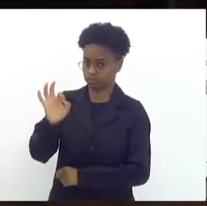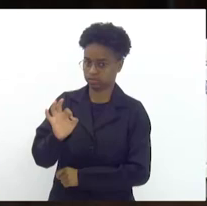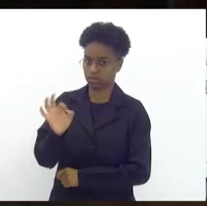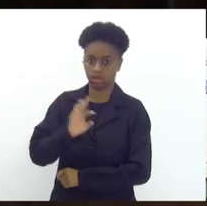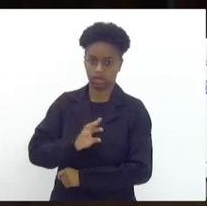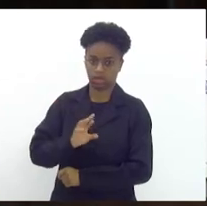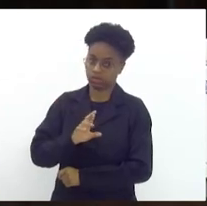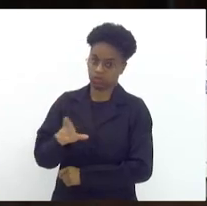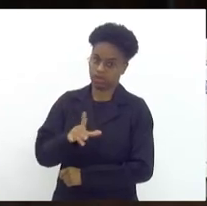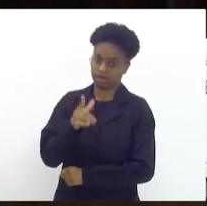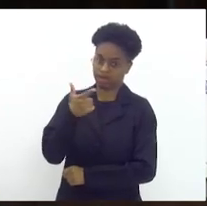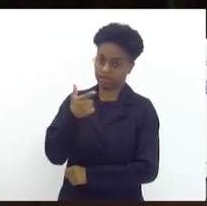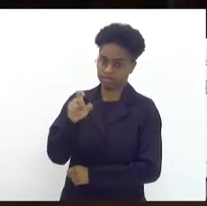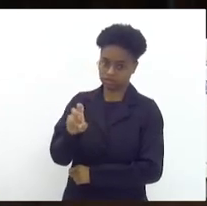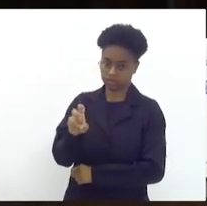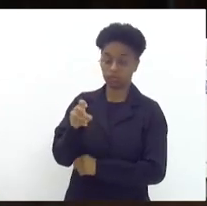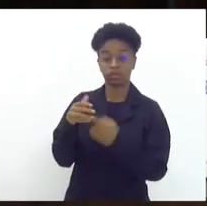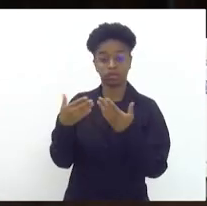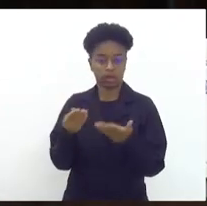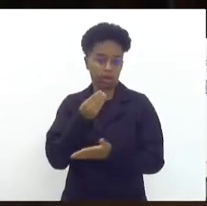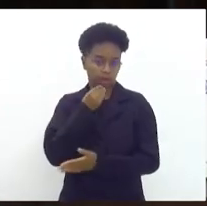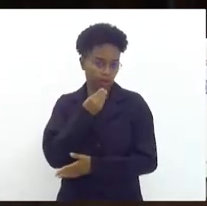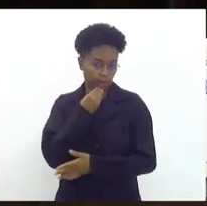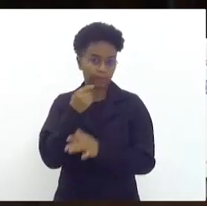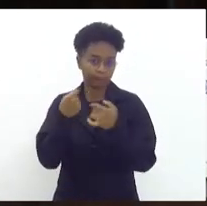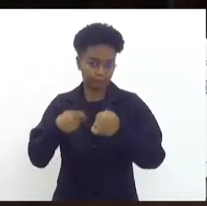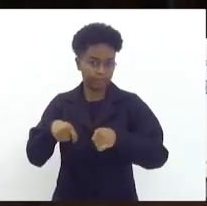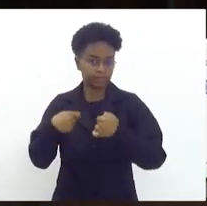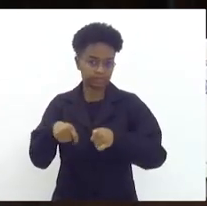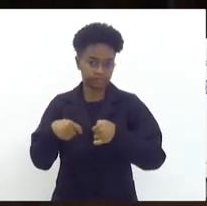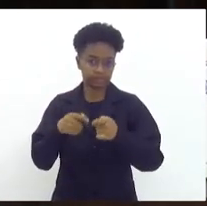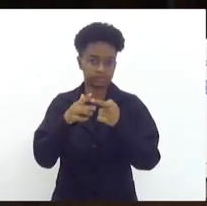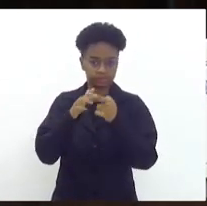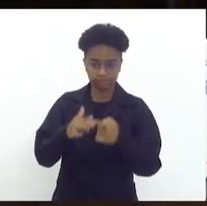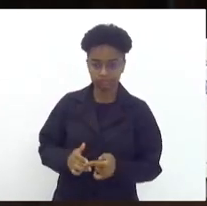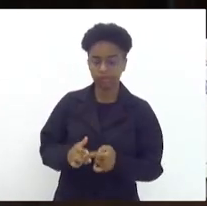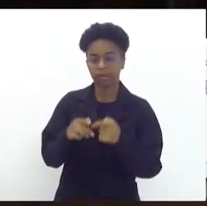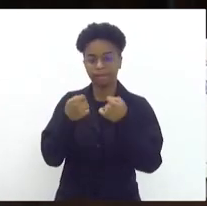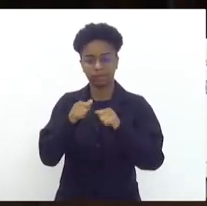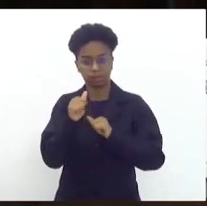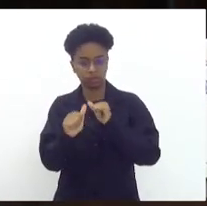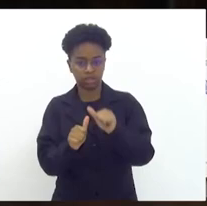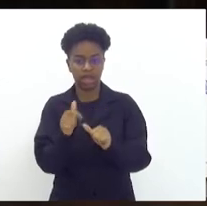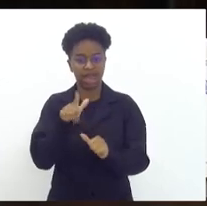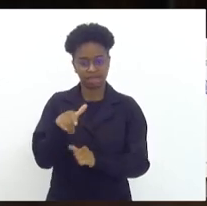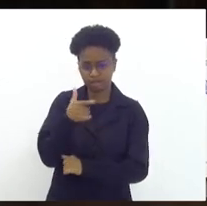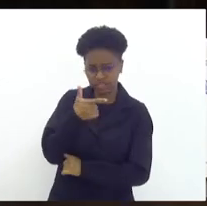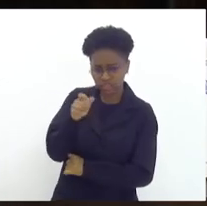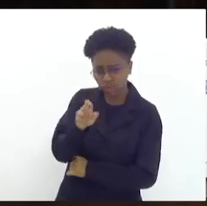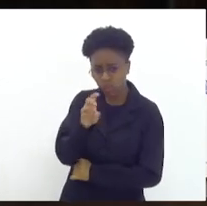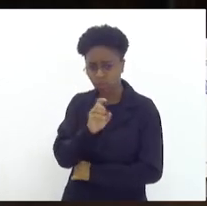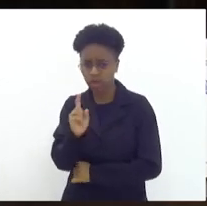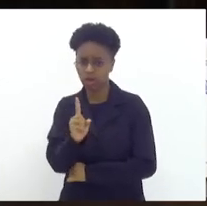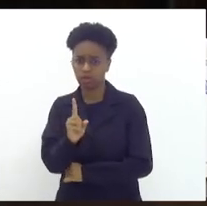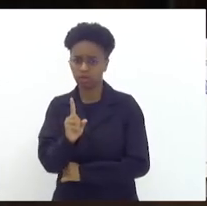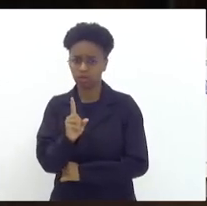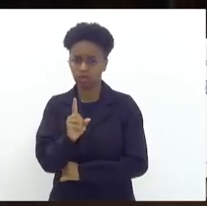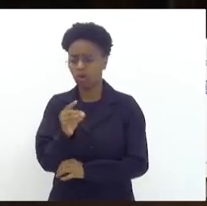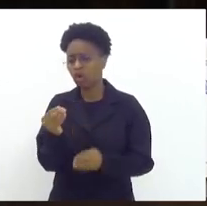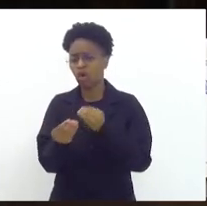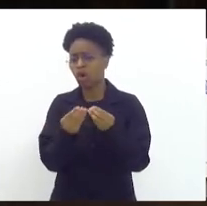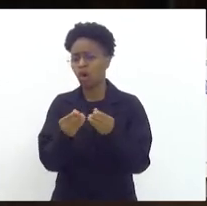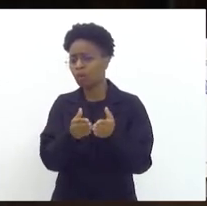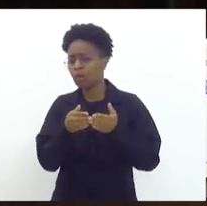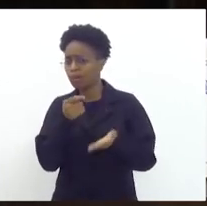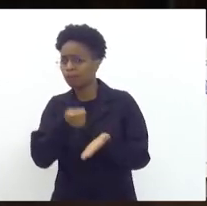então obviamente que precisa se ajustado vai ser 25 não vai como é que vai ficar isso o que que vai ter de